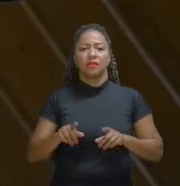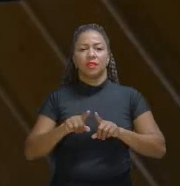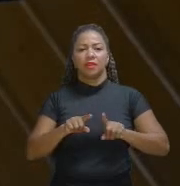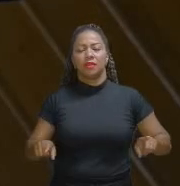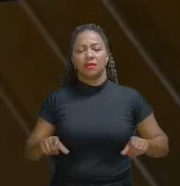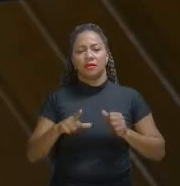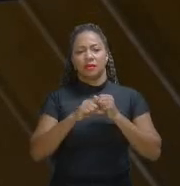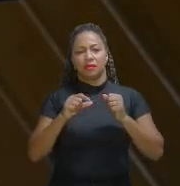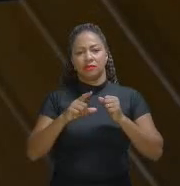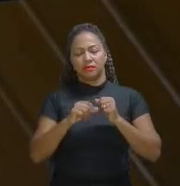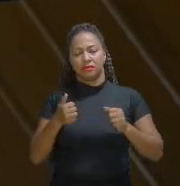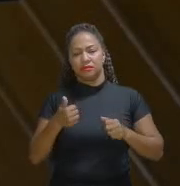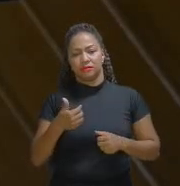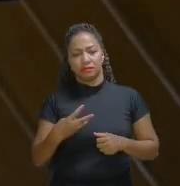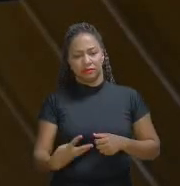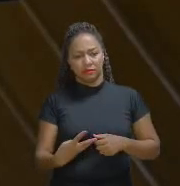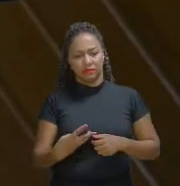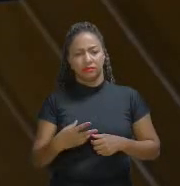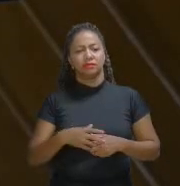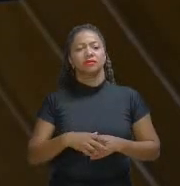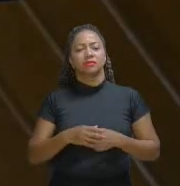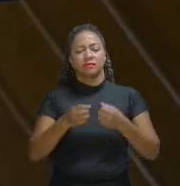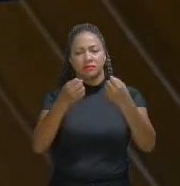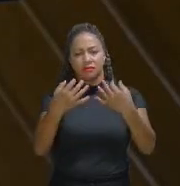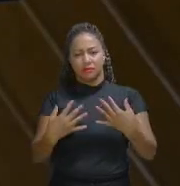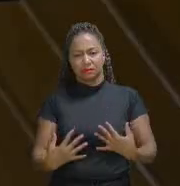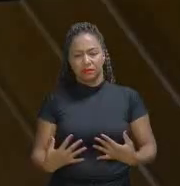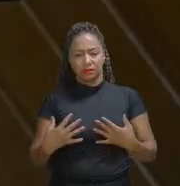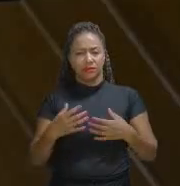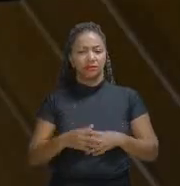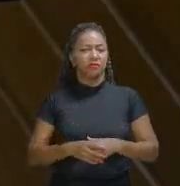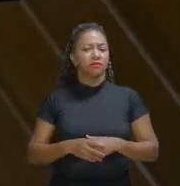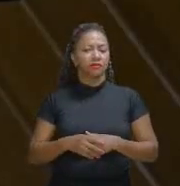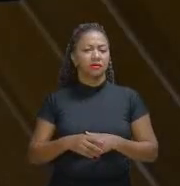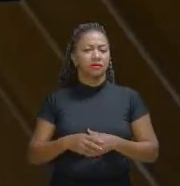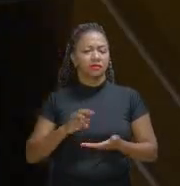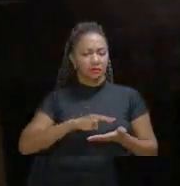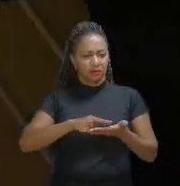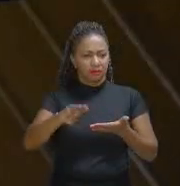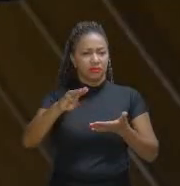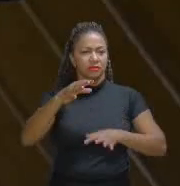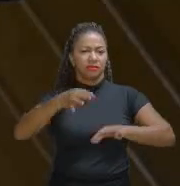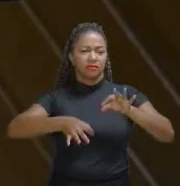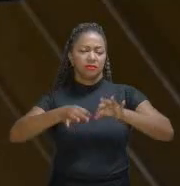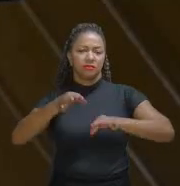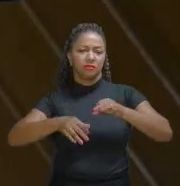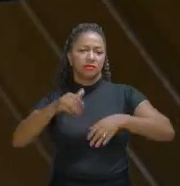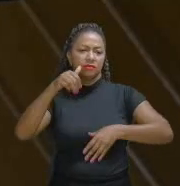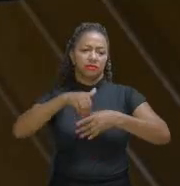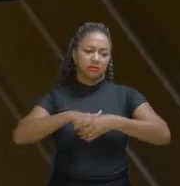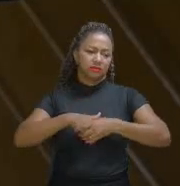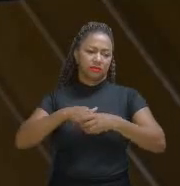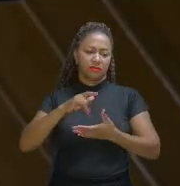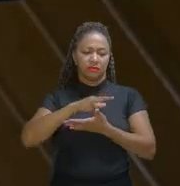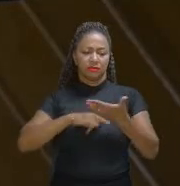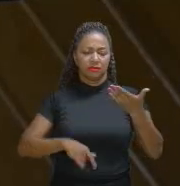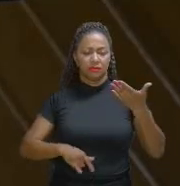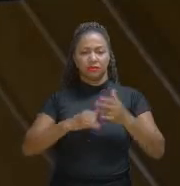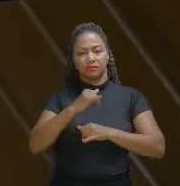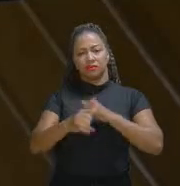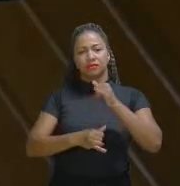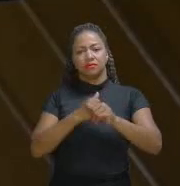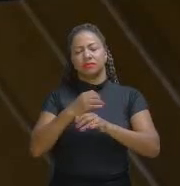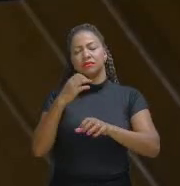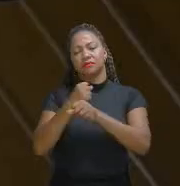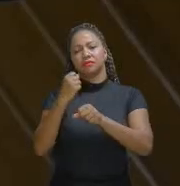artigo 13 da mesma resolução estabelece que as instituições devem encaminhar diretamente à Justiça Eleitoral os extratos eletrônicos